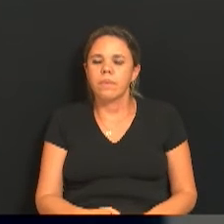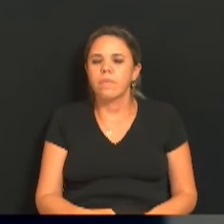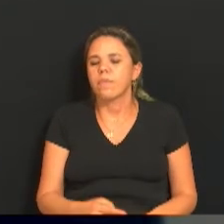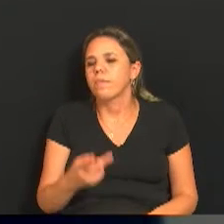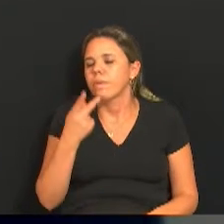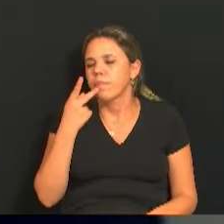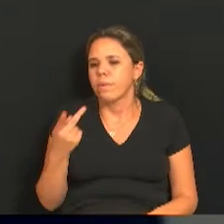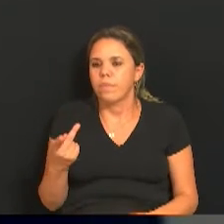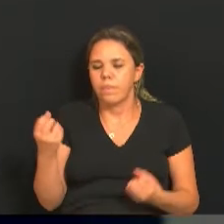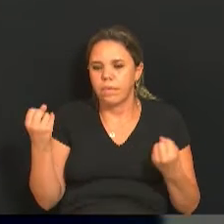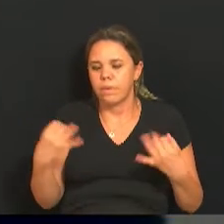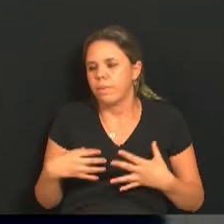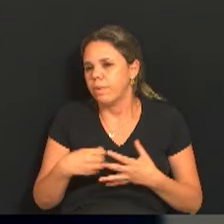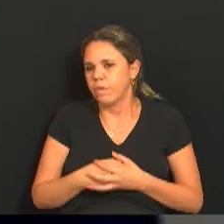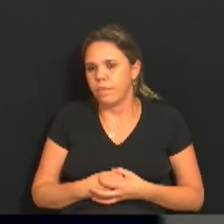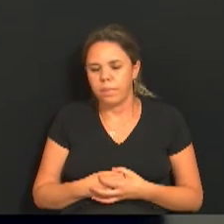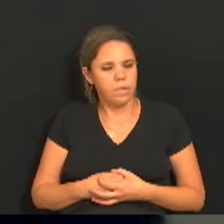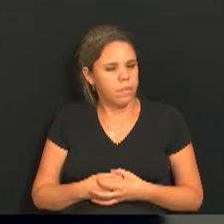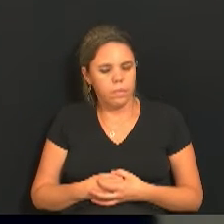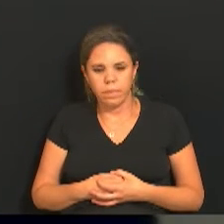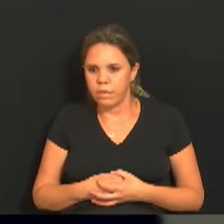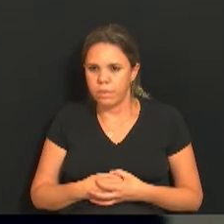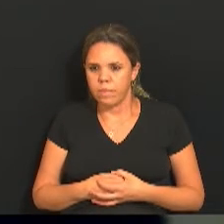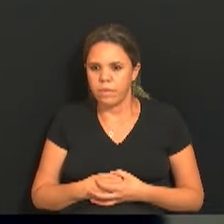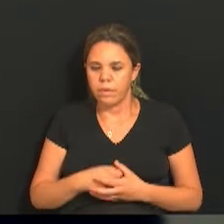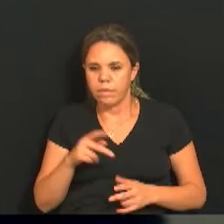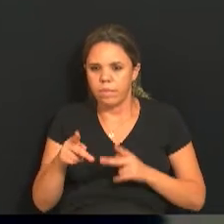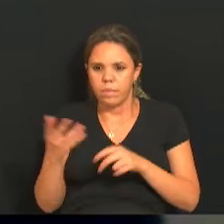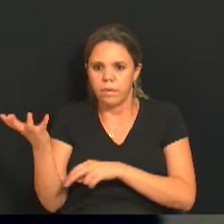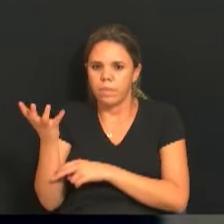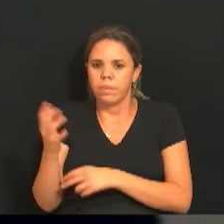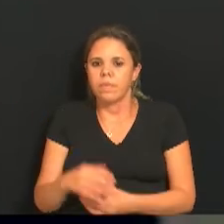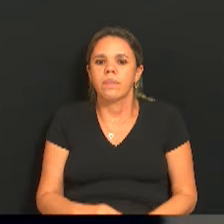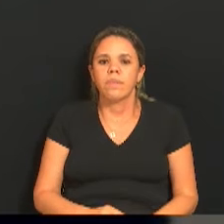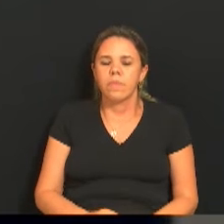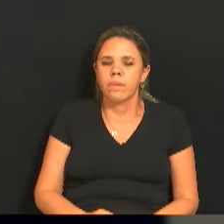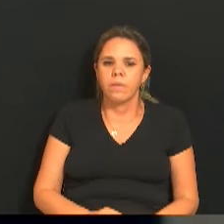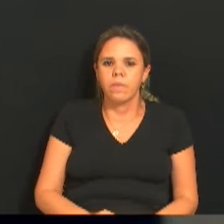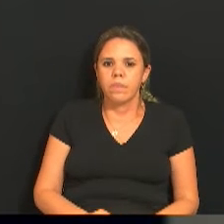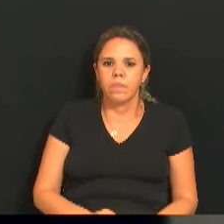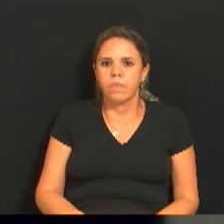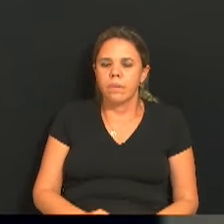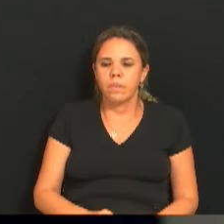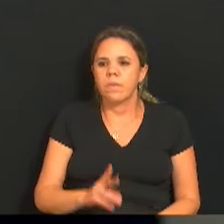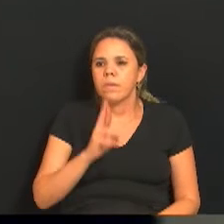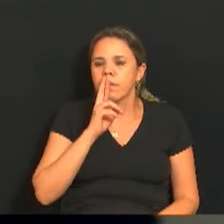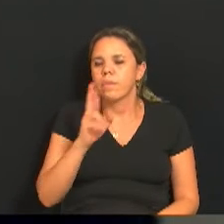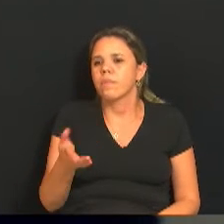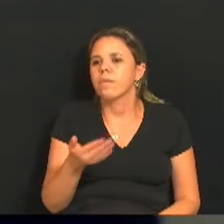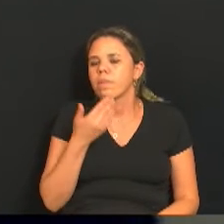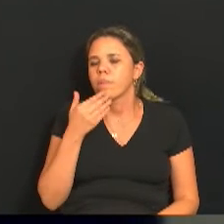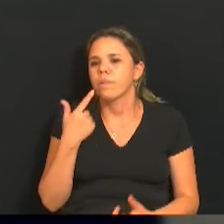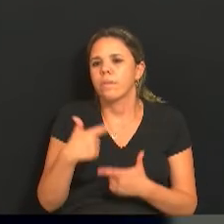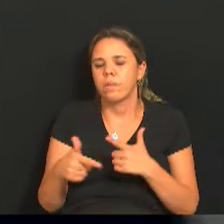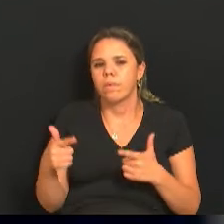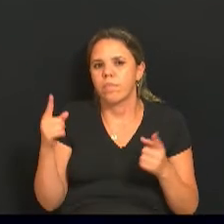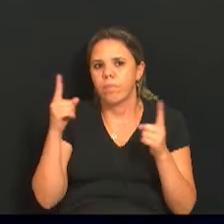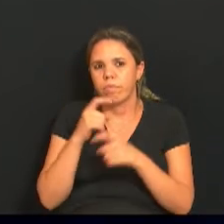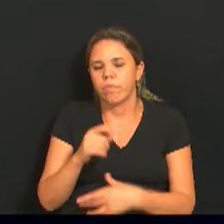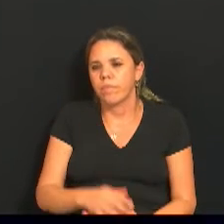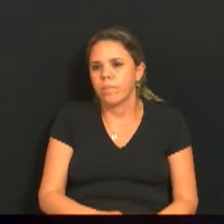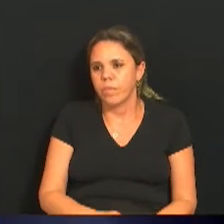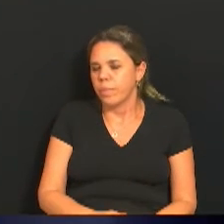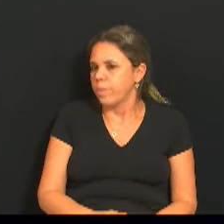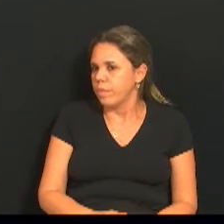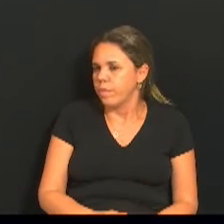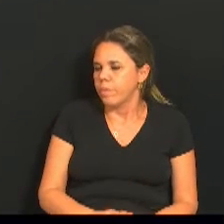para vocês que quando a gente fala que a pessoa é em situação de rua, é a gente querer dar uma resposta fácil para um problema complexo. Porque aí eu desloco